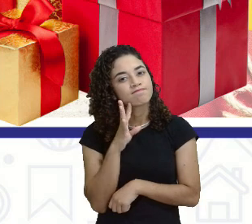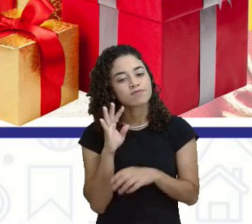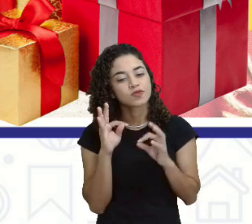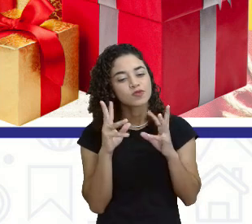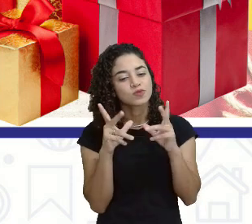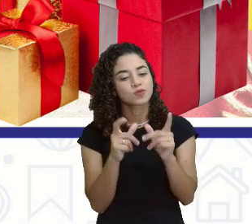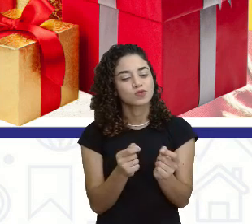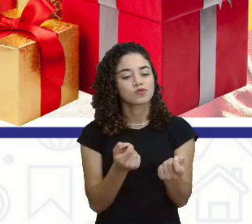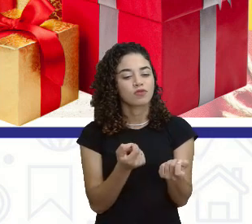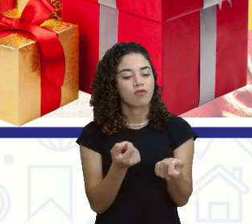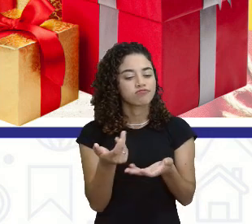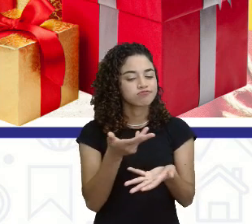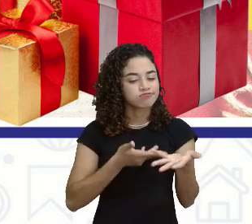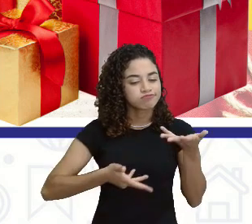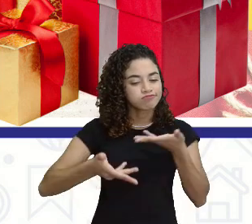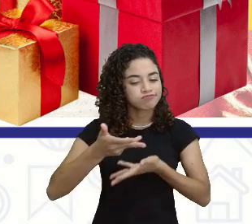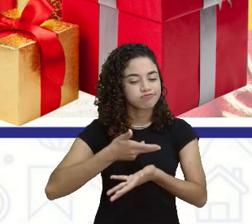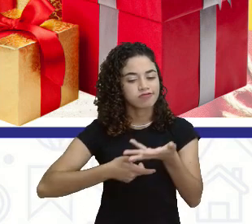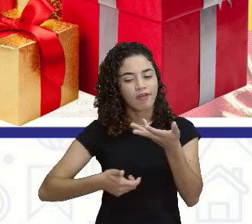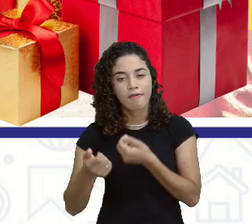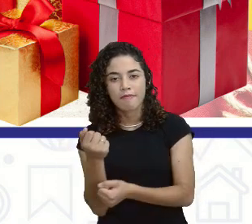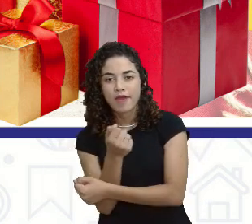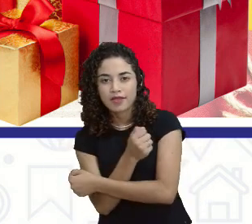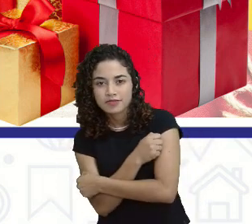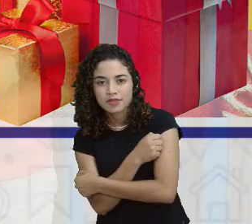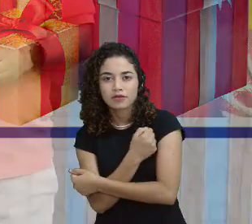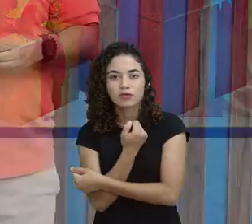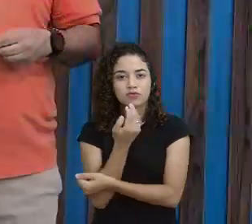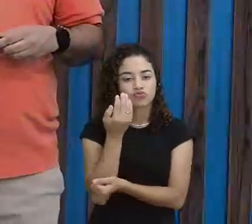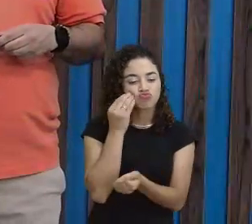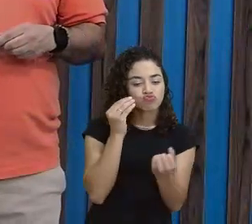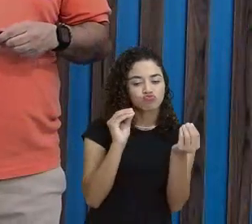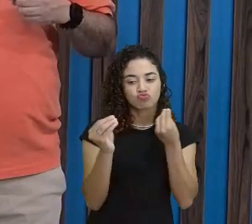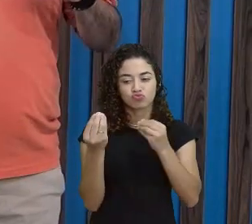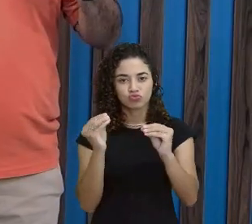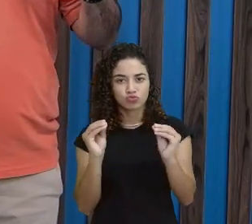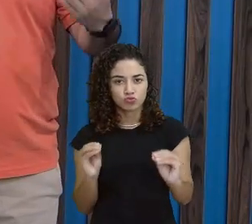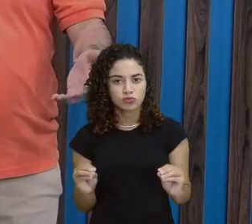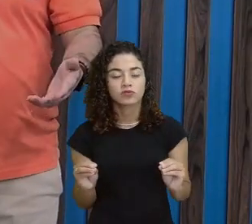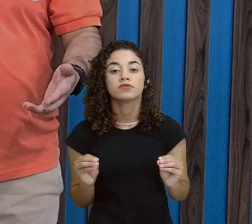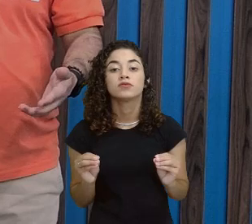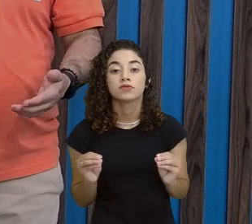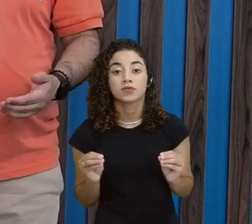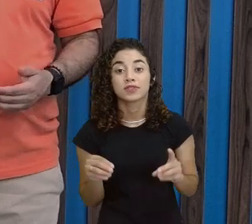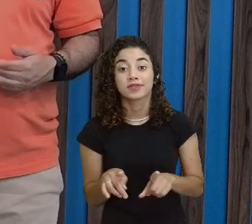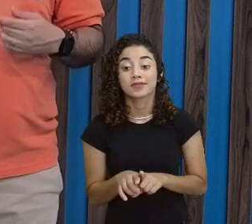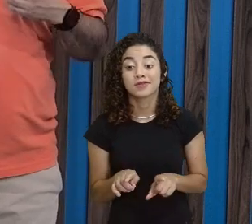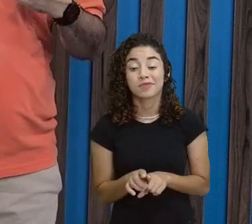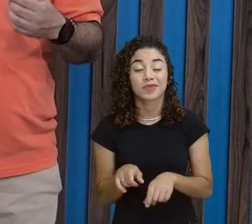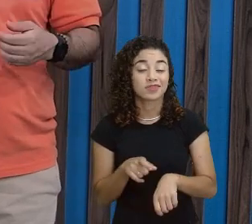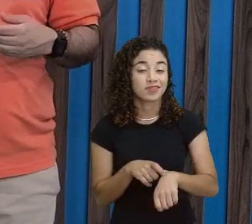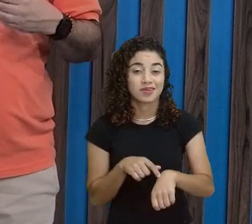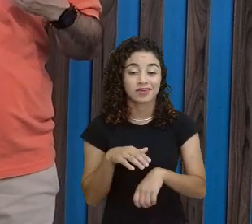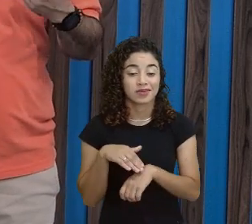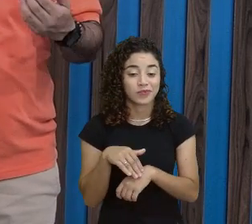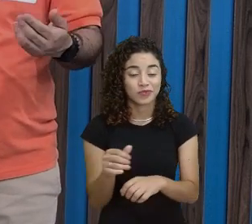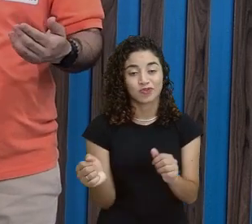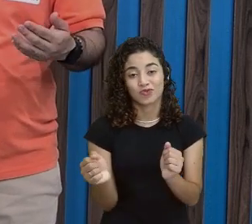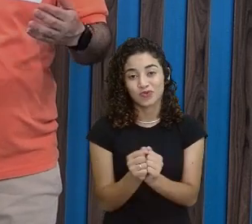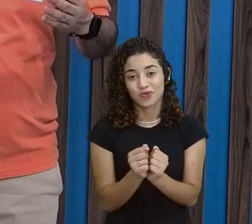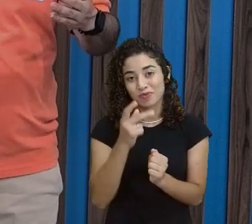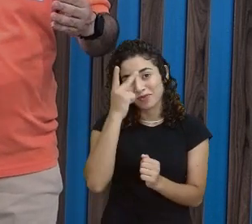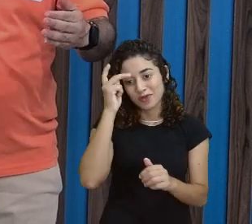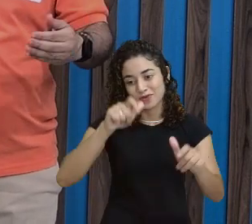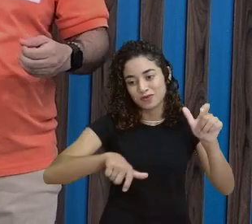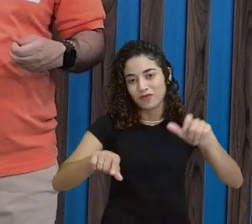se confraternizar, abraçar, beijar, certo? Passar um tempo com aquelas pessoas que você